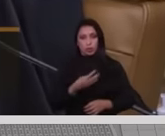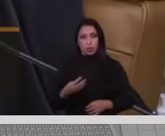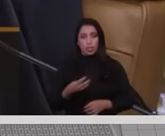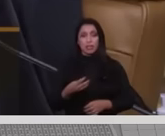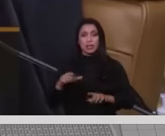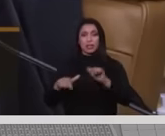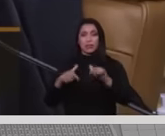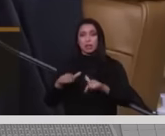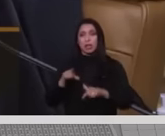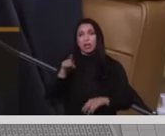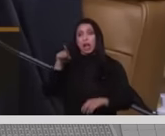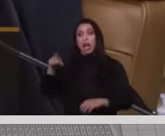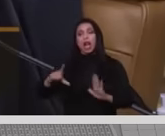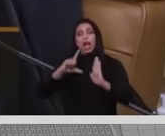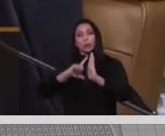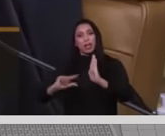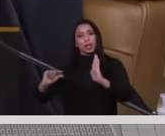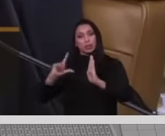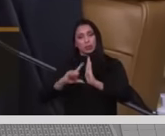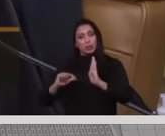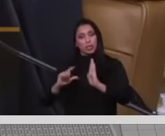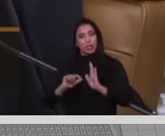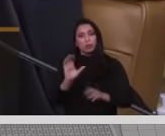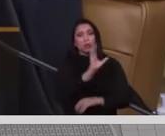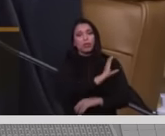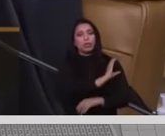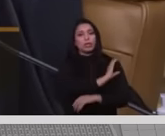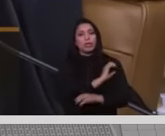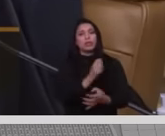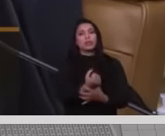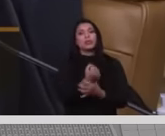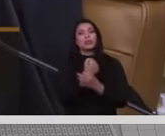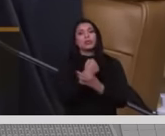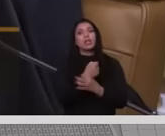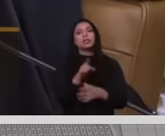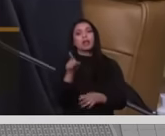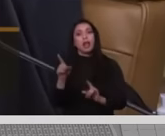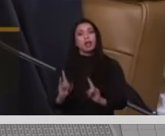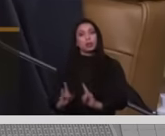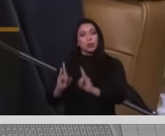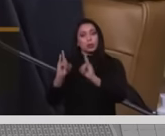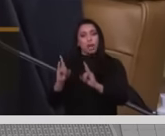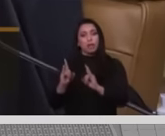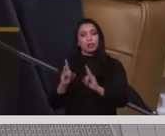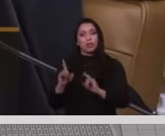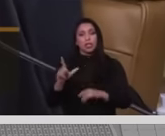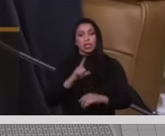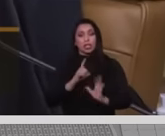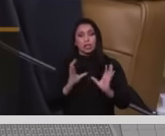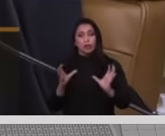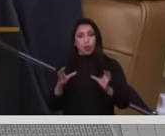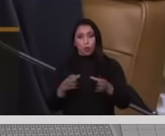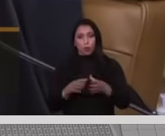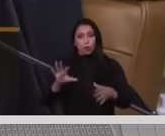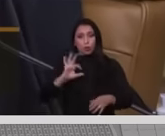da conduta, né? Então ele se aparta do Alexandre de Moraes e se aparta do Zanin, não é? Mas realmente, em seguida,